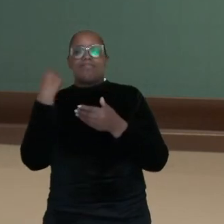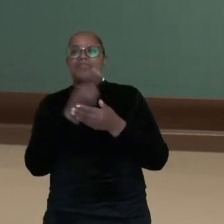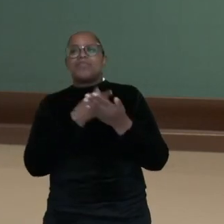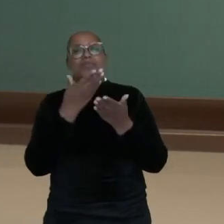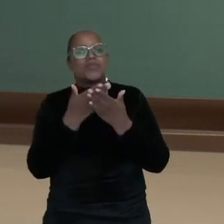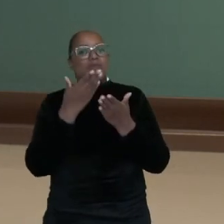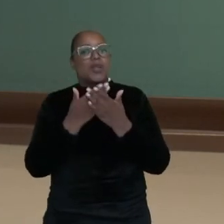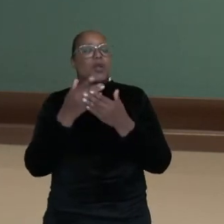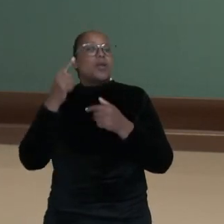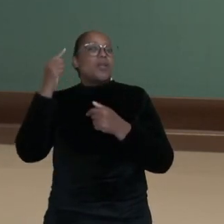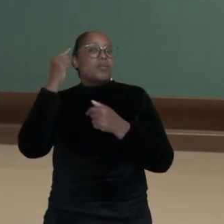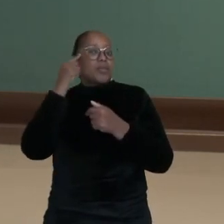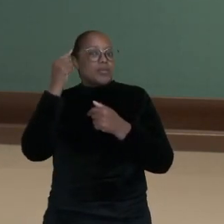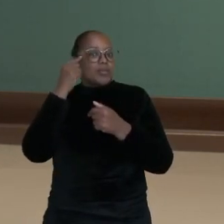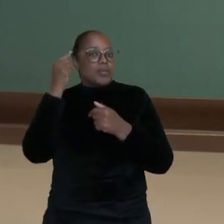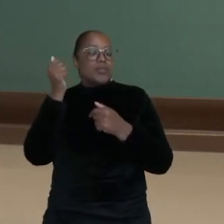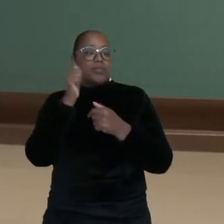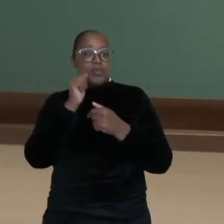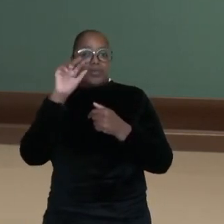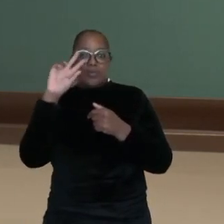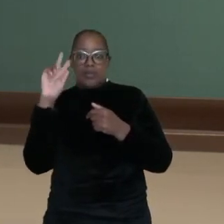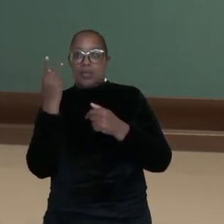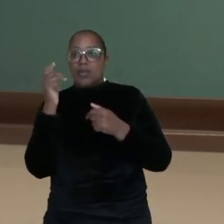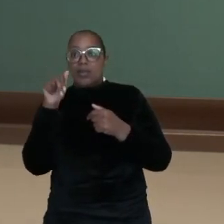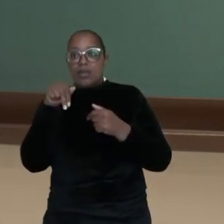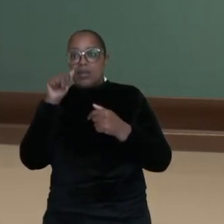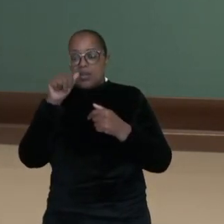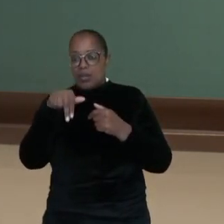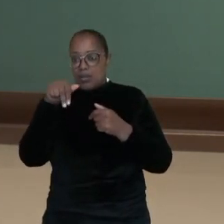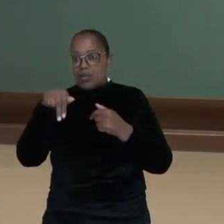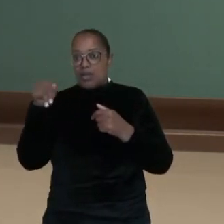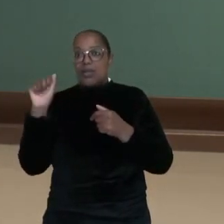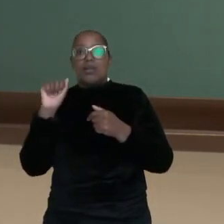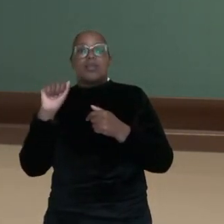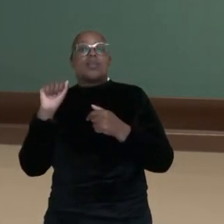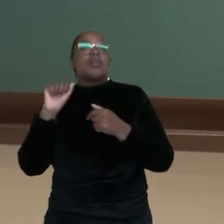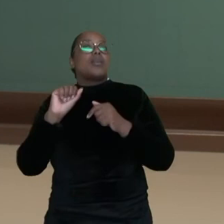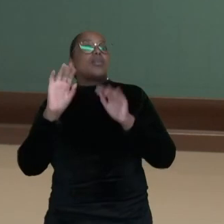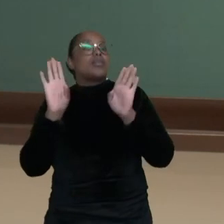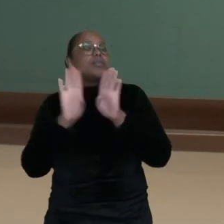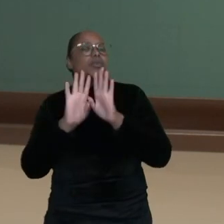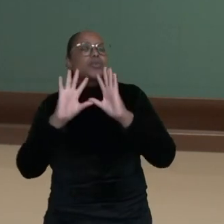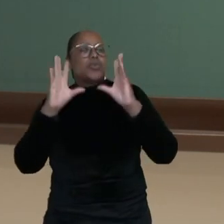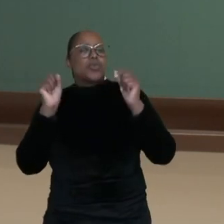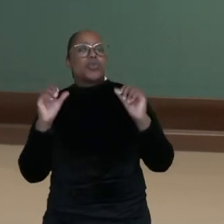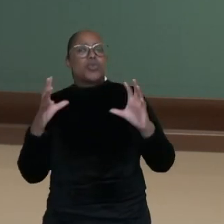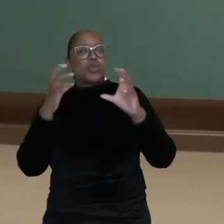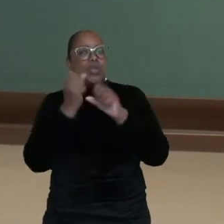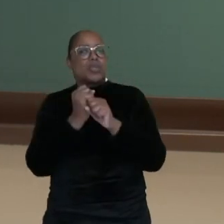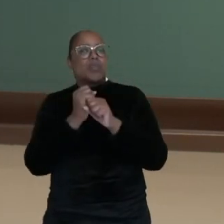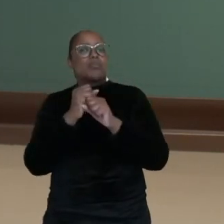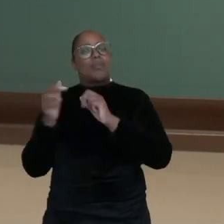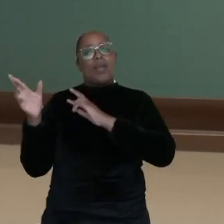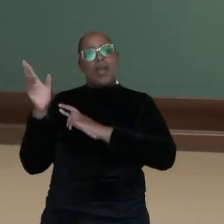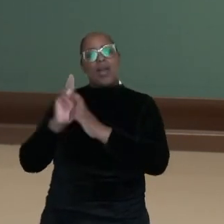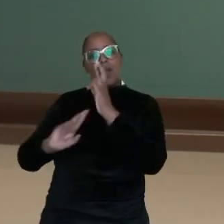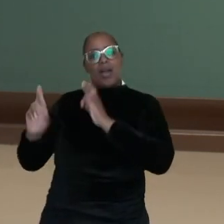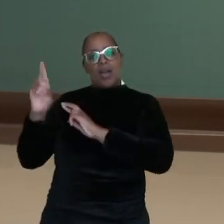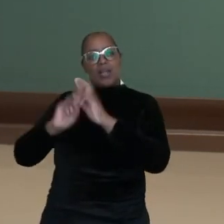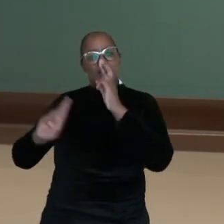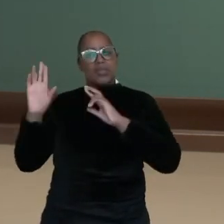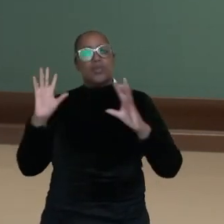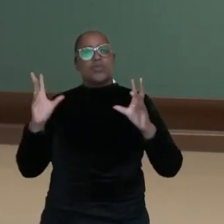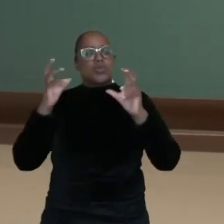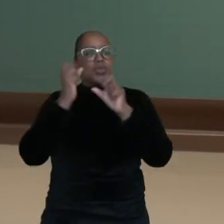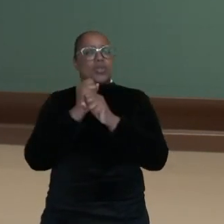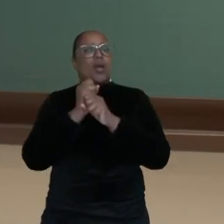da filósofa Hannah Arendt e sua interpretação sobre o fenômeno do totalitarismo, com destaque para a relação entre totalitarismo